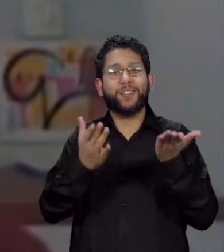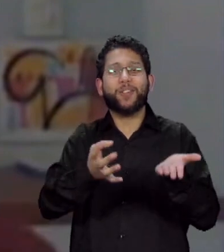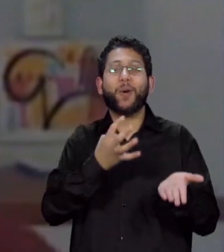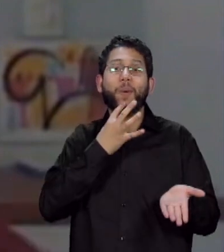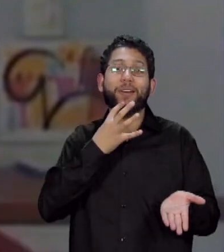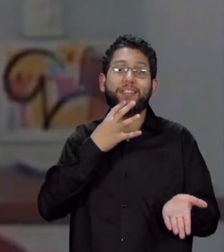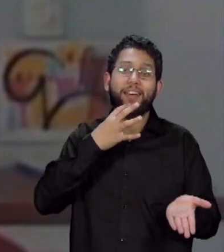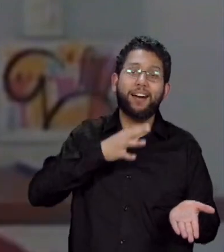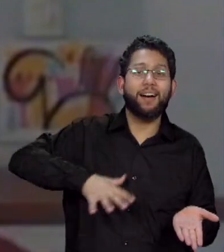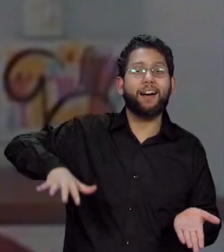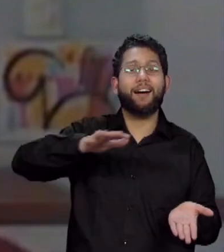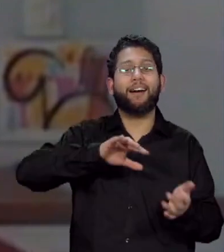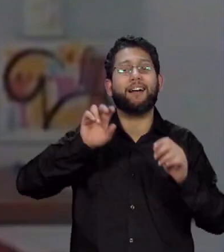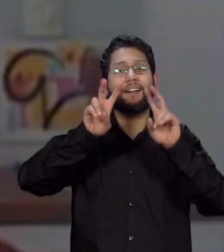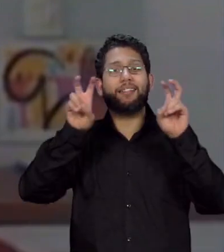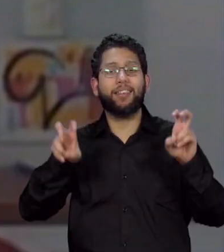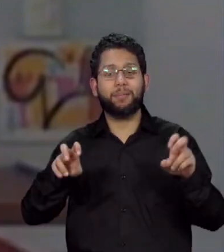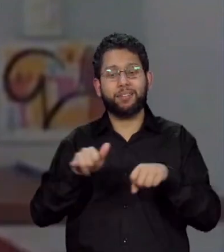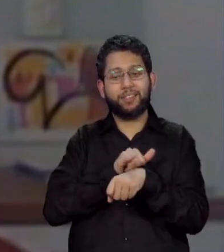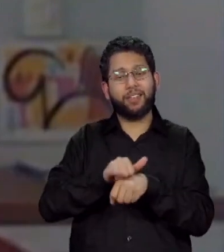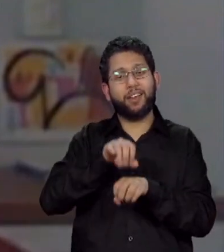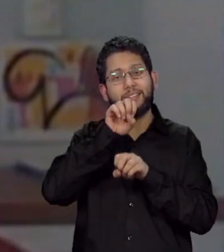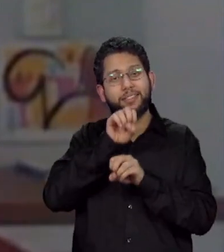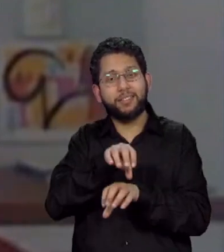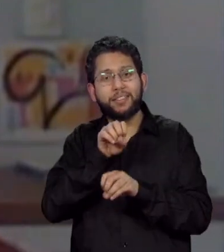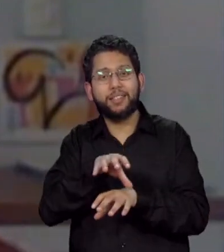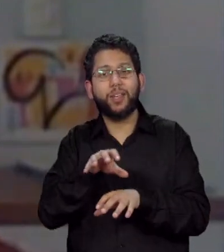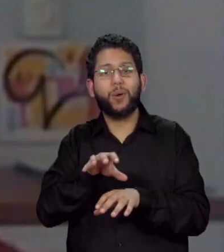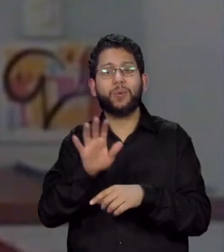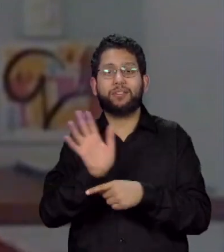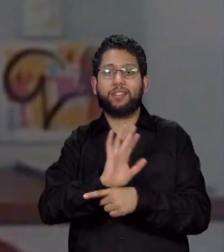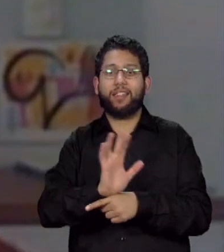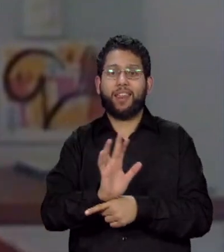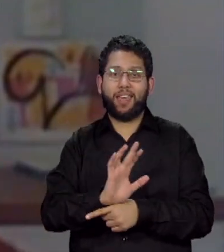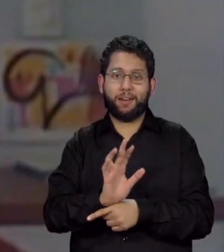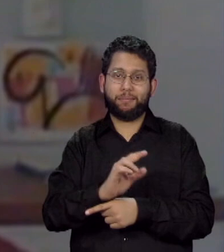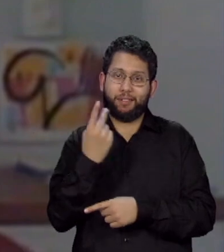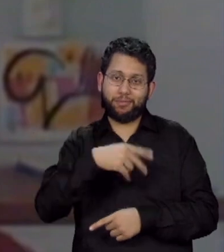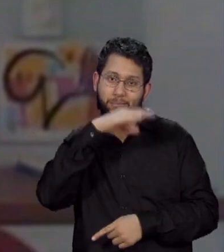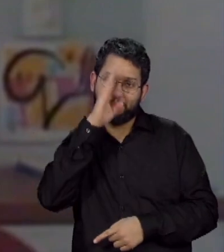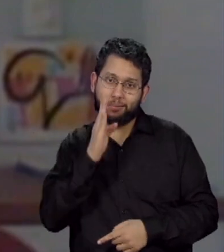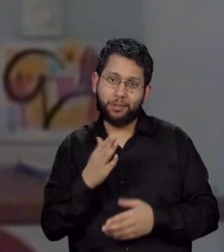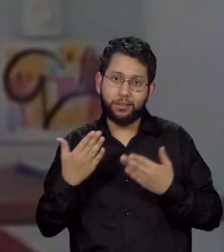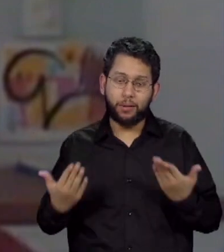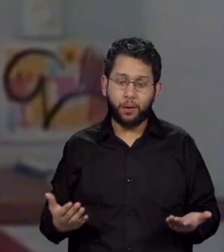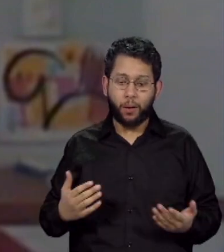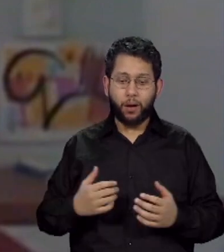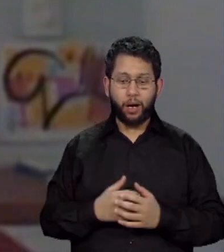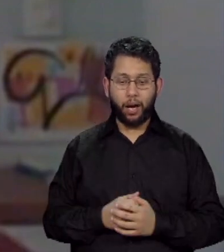se pensa e o que se faz de ensino de cinema no país.